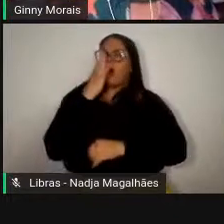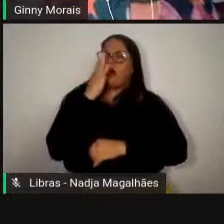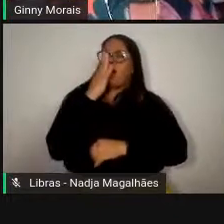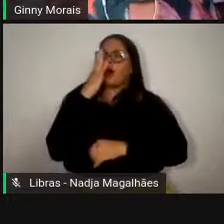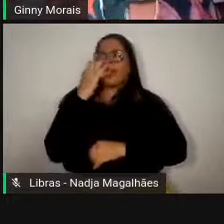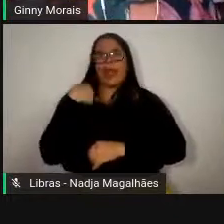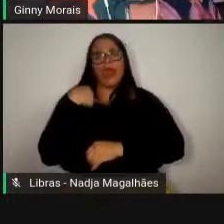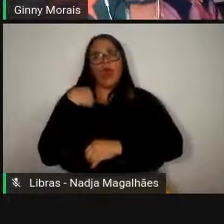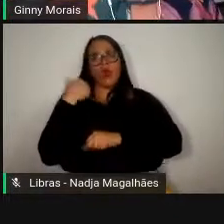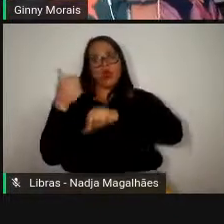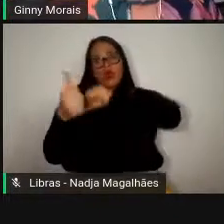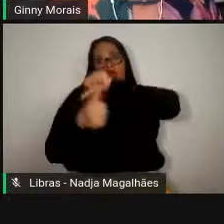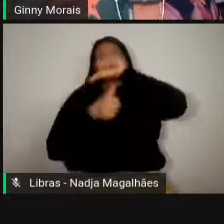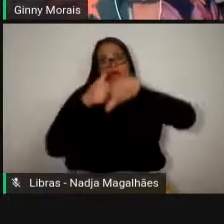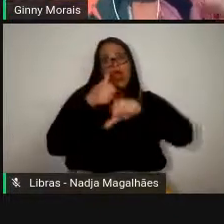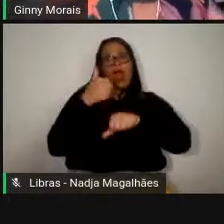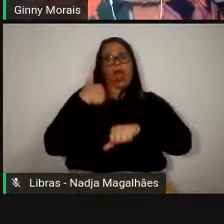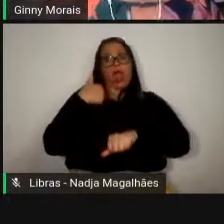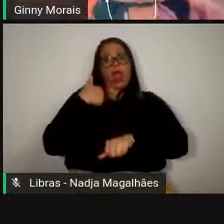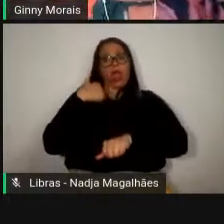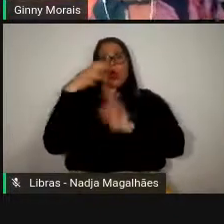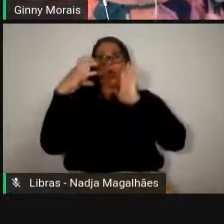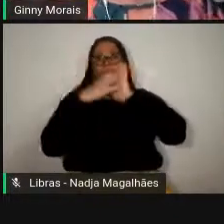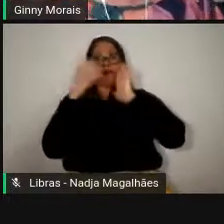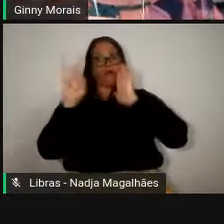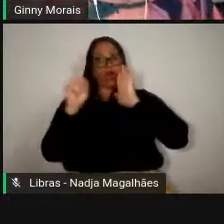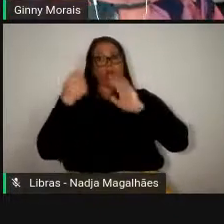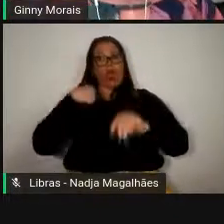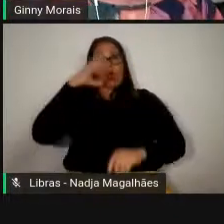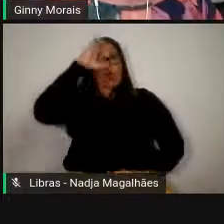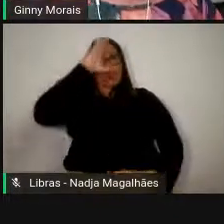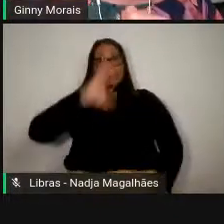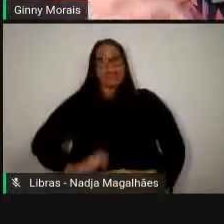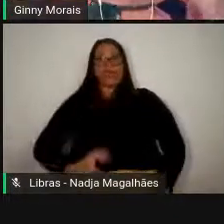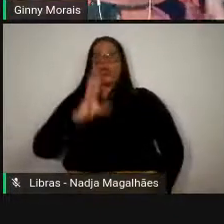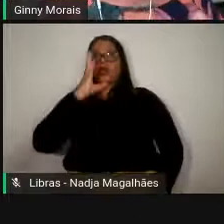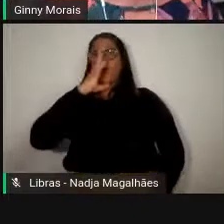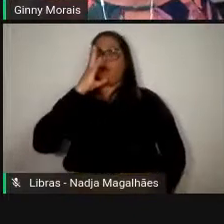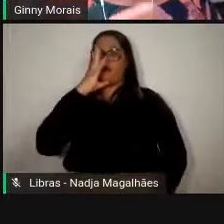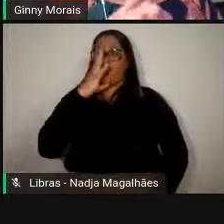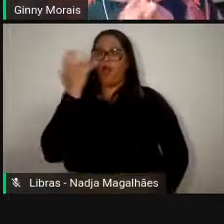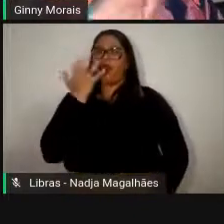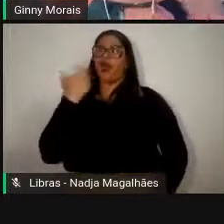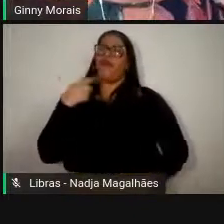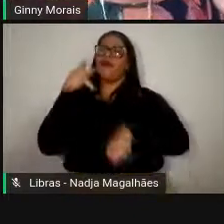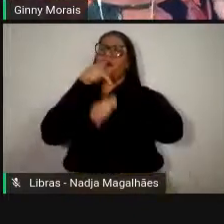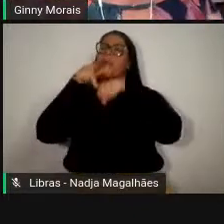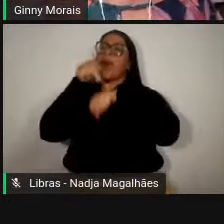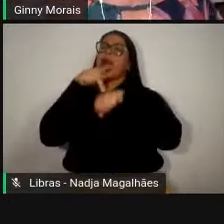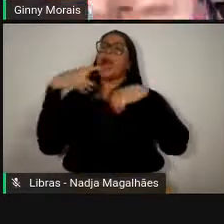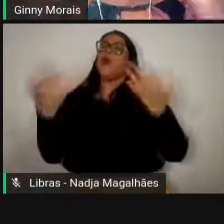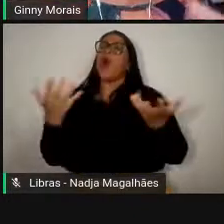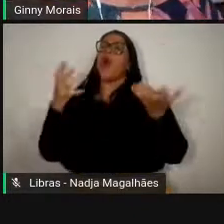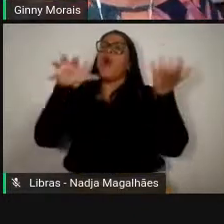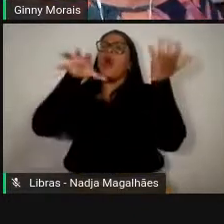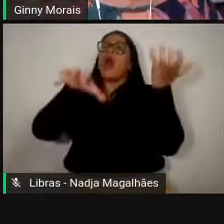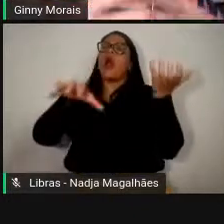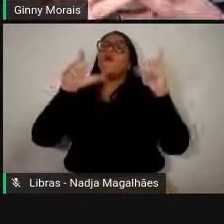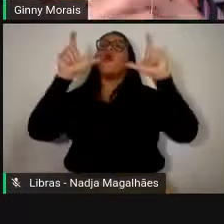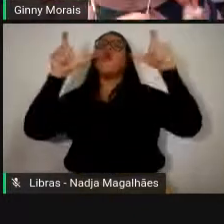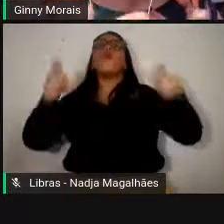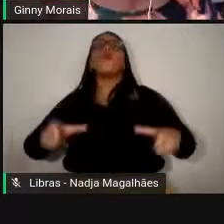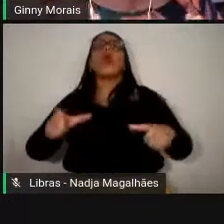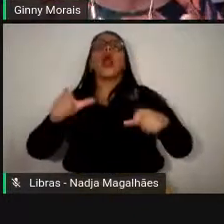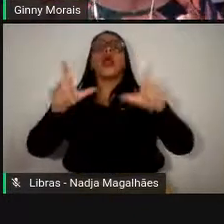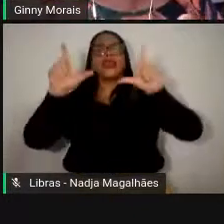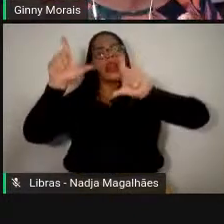de vista do cidadão, né? Olha, eu sou um cidadão, eu quero assistir a sessão plenária do meu país. Onde que eu vou ver? Como que eu vou ver?